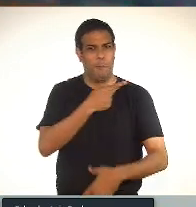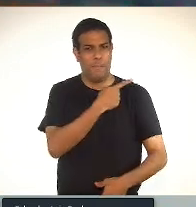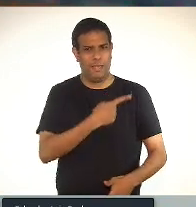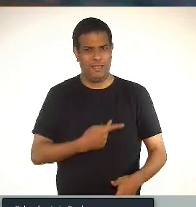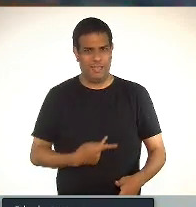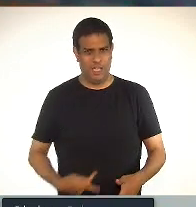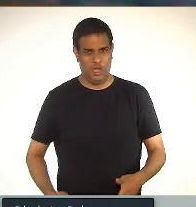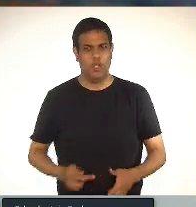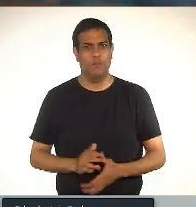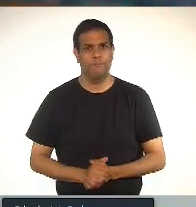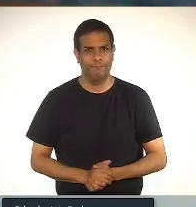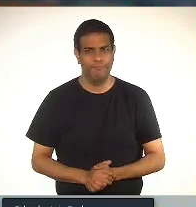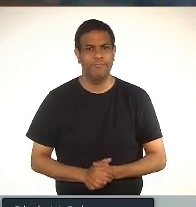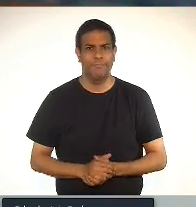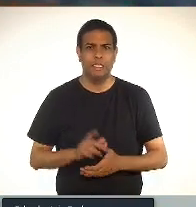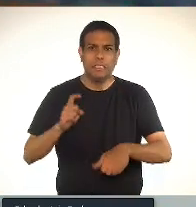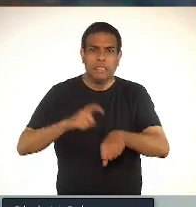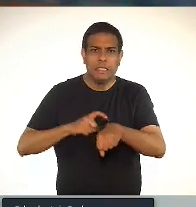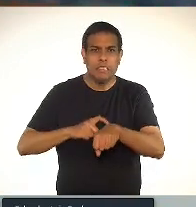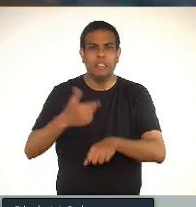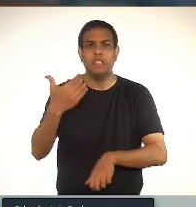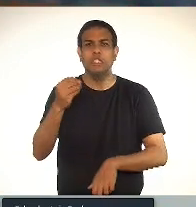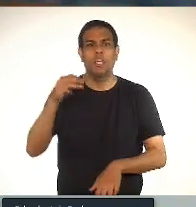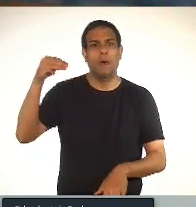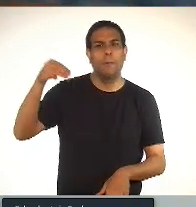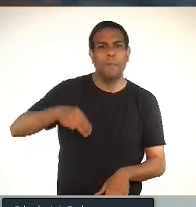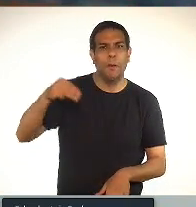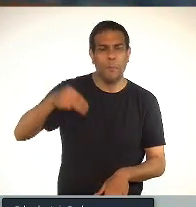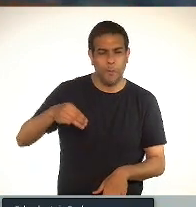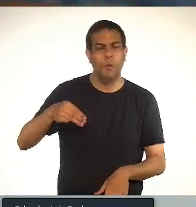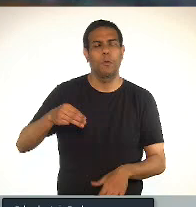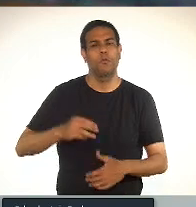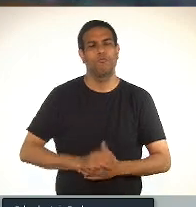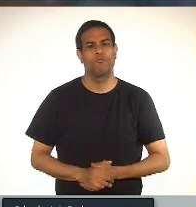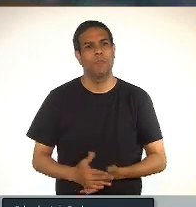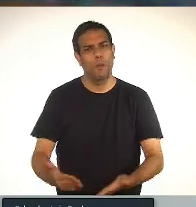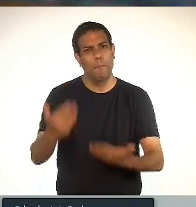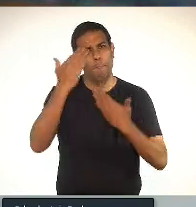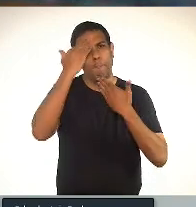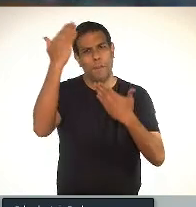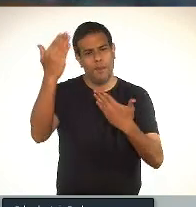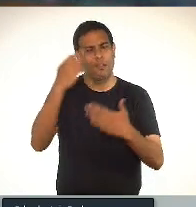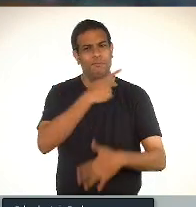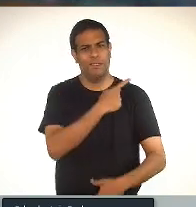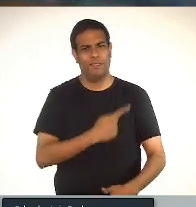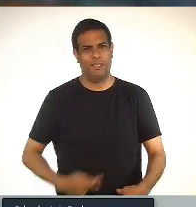presidente ter me dado esse tempo de 10 minutos e 38 segundos. Muito obrigado, presidente.